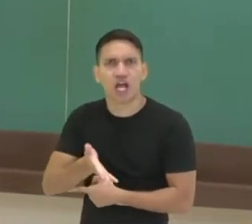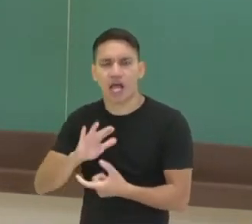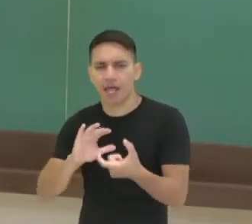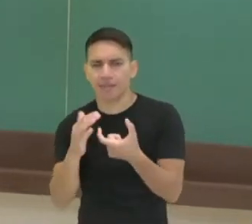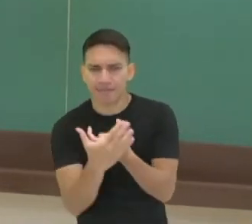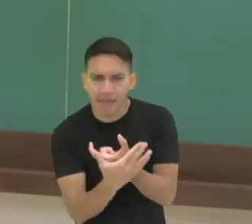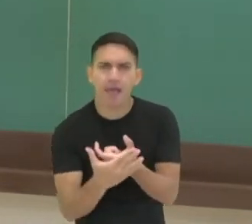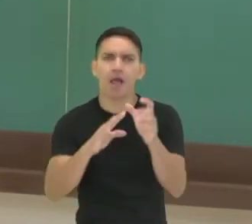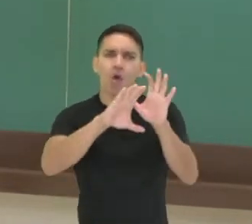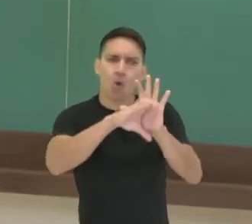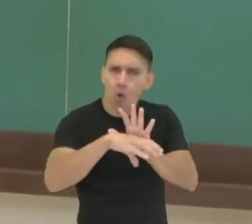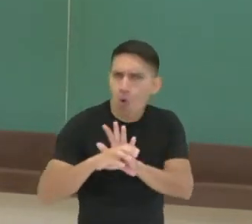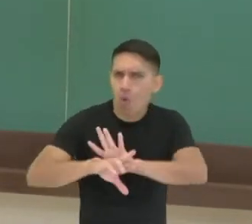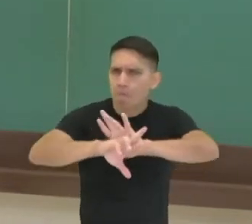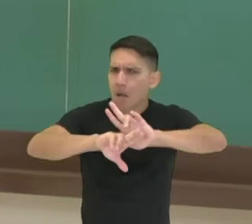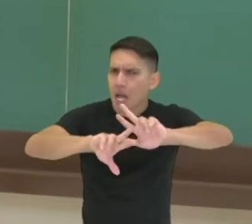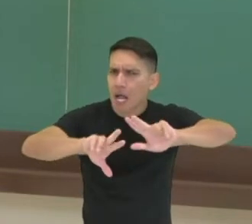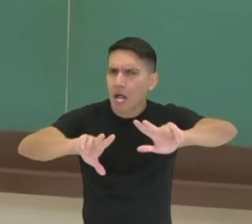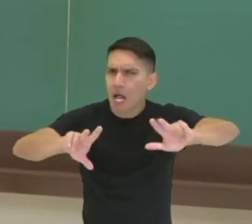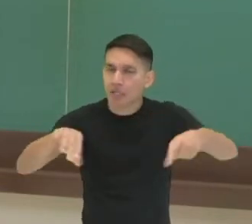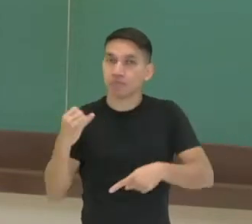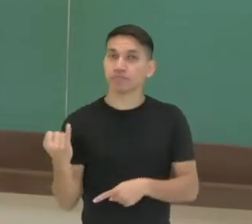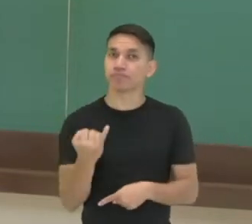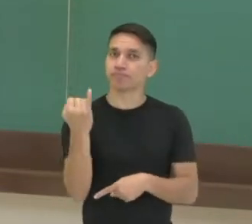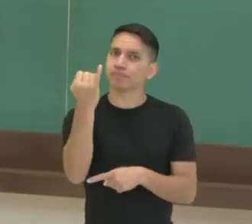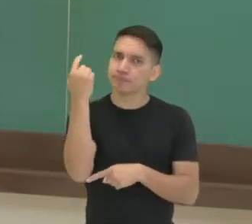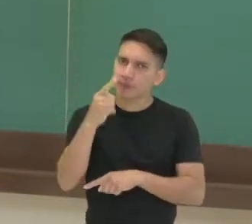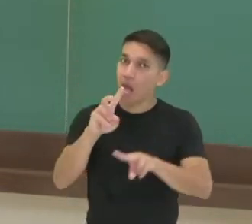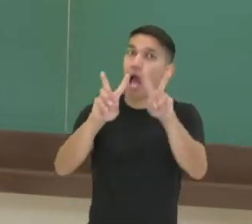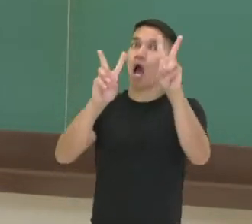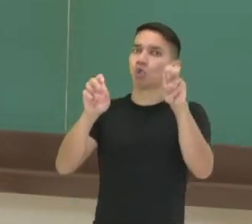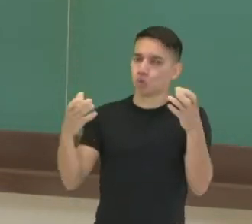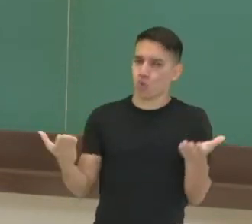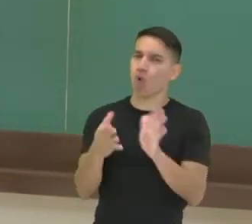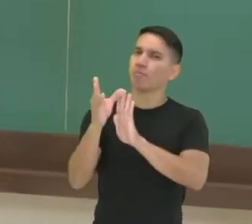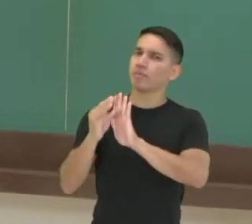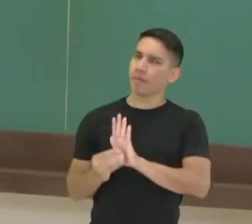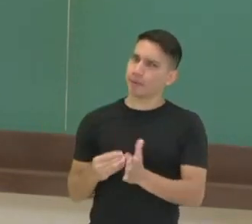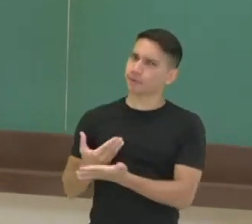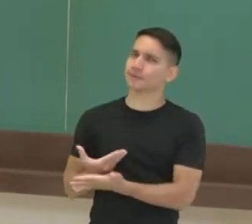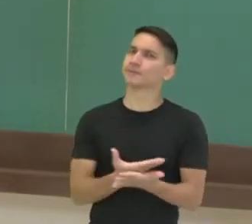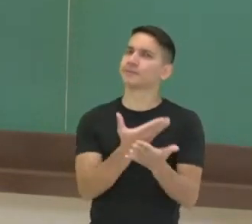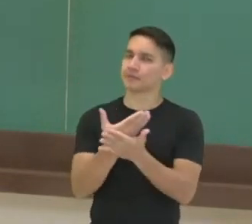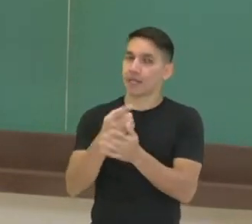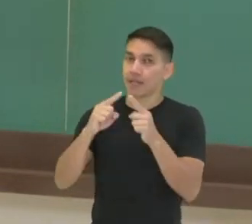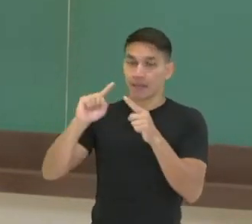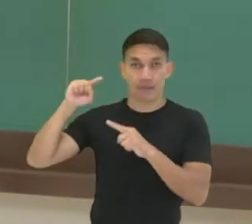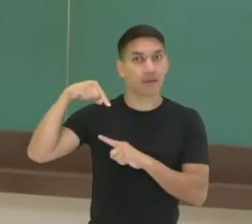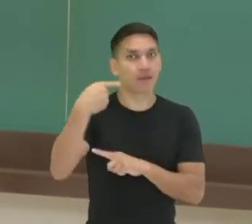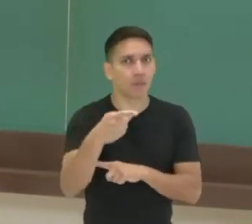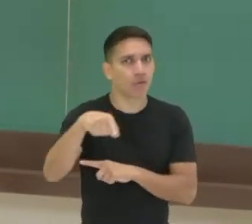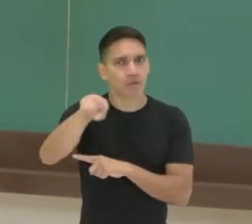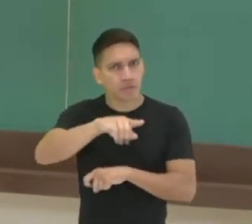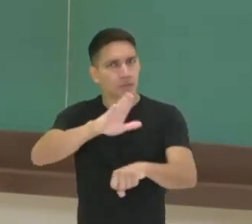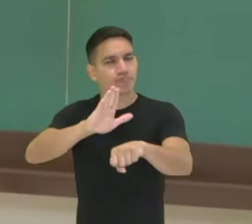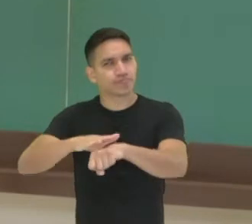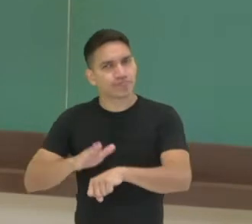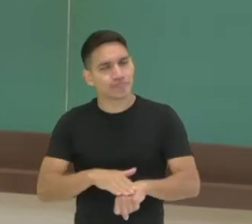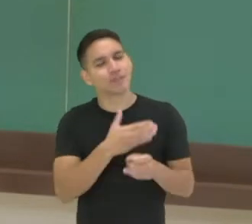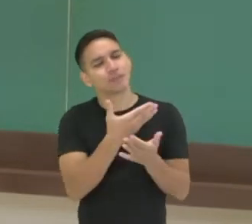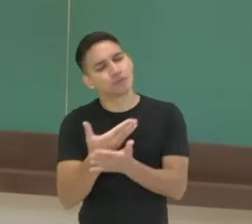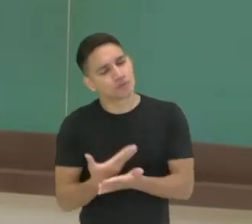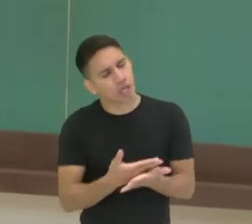de conceitos tão importantes sobre o assunto que a gente está estudando, para depois você estudar, fazer